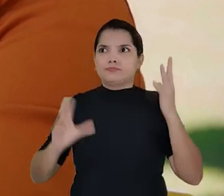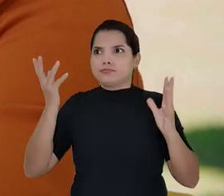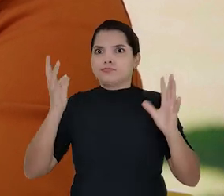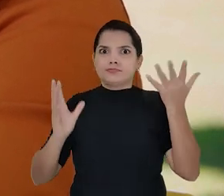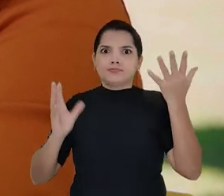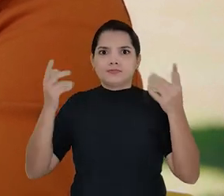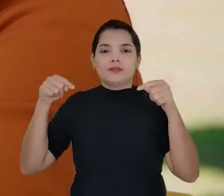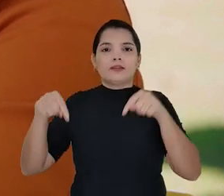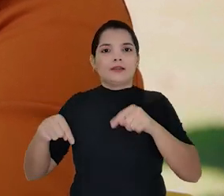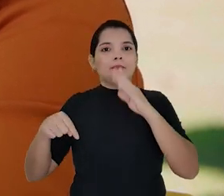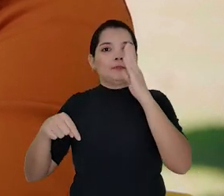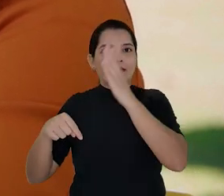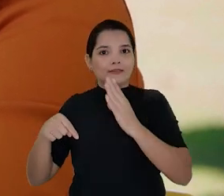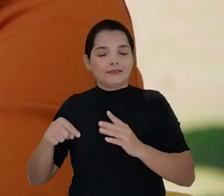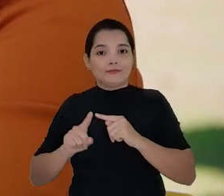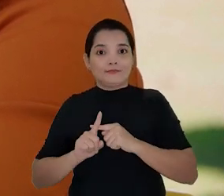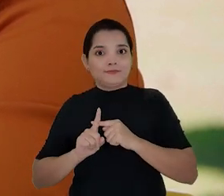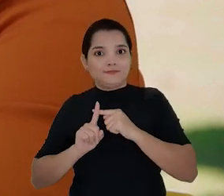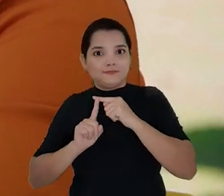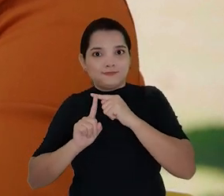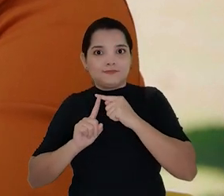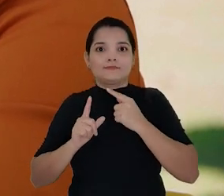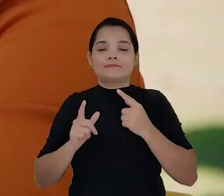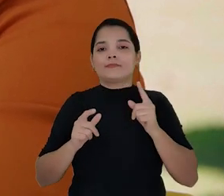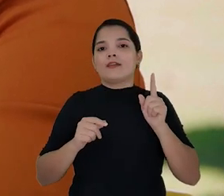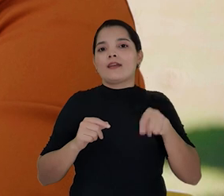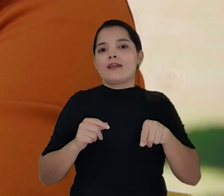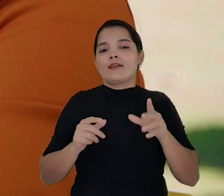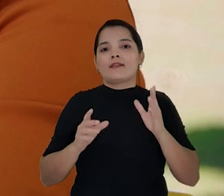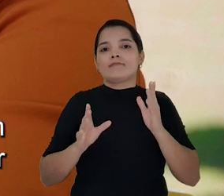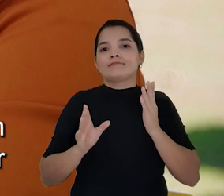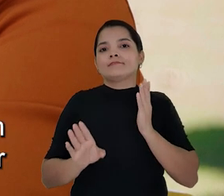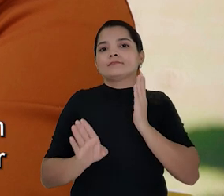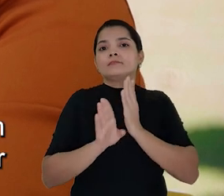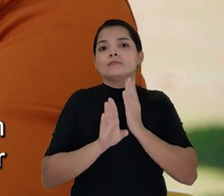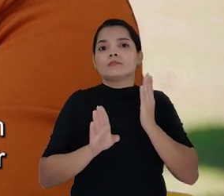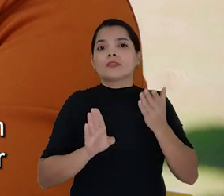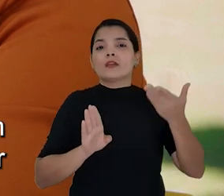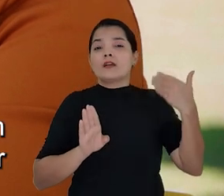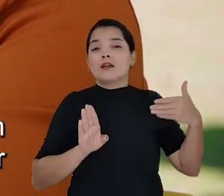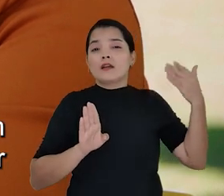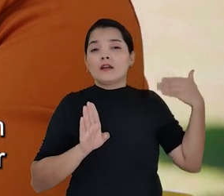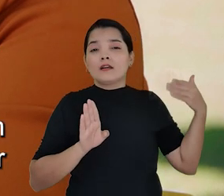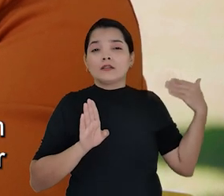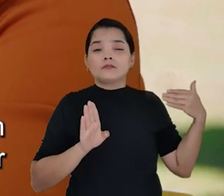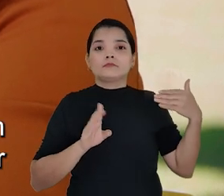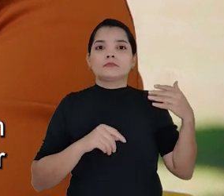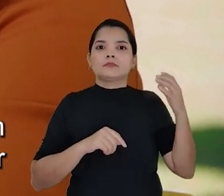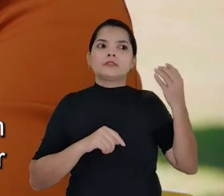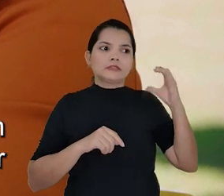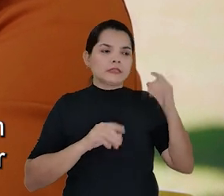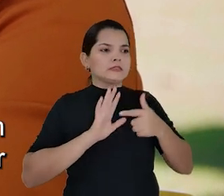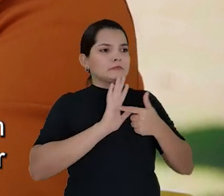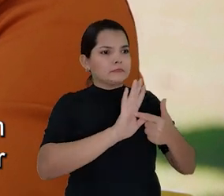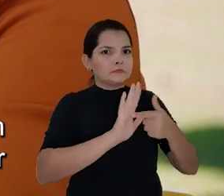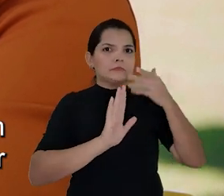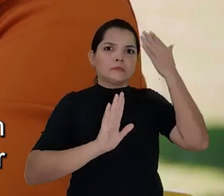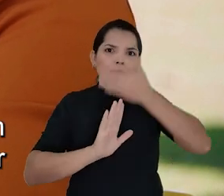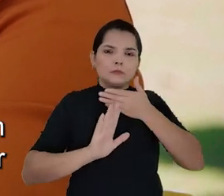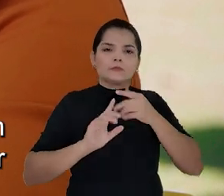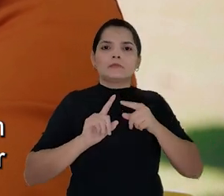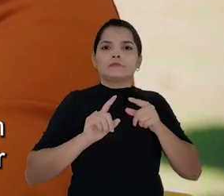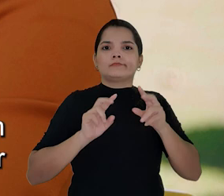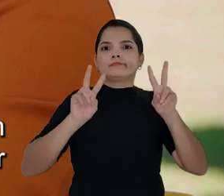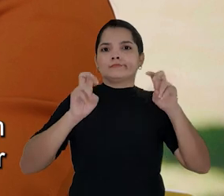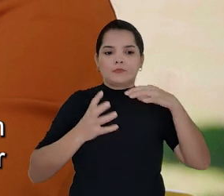Brasil isso é uma causa digamos assim do não tratamento com evidência científicas em relação